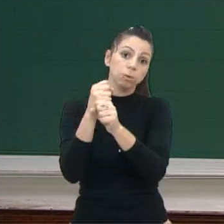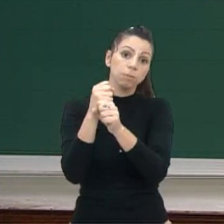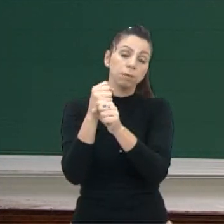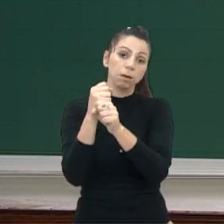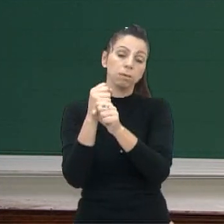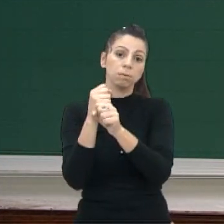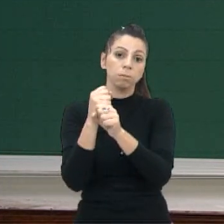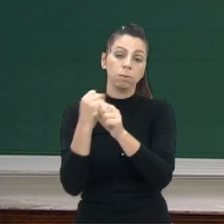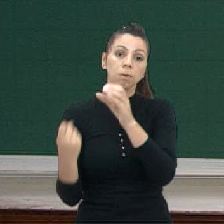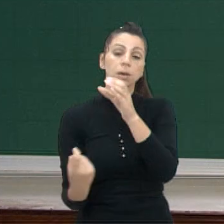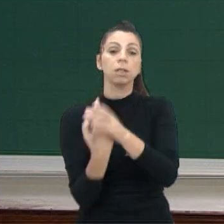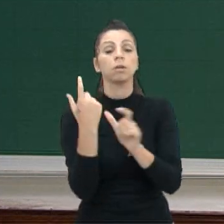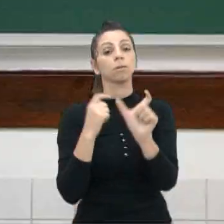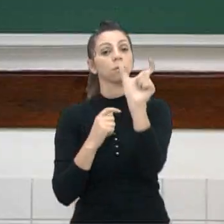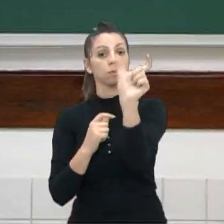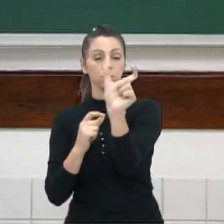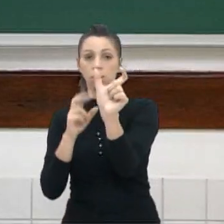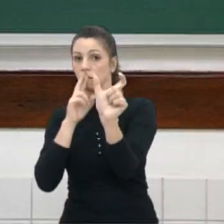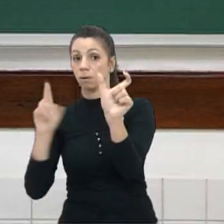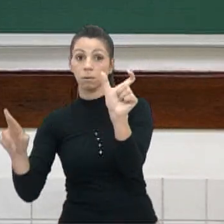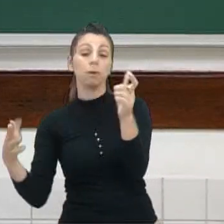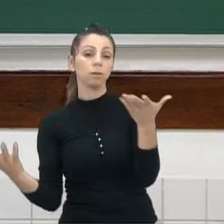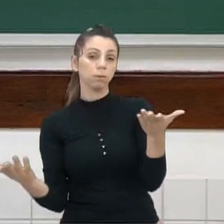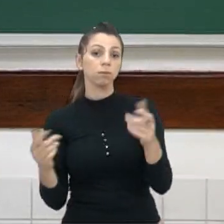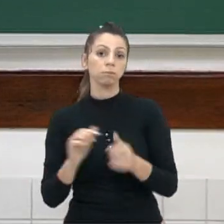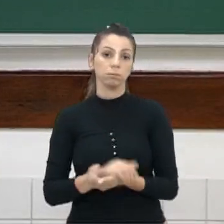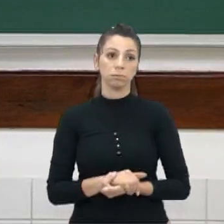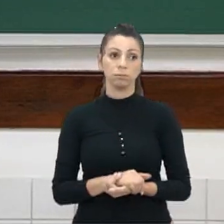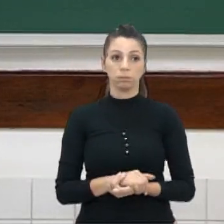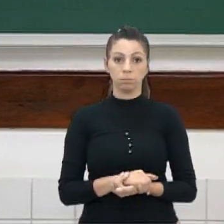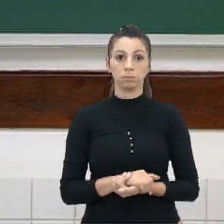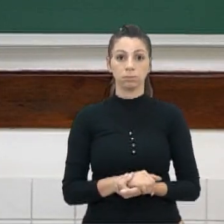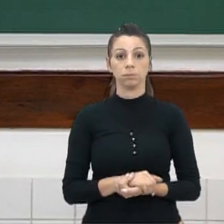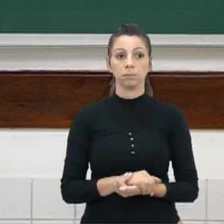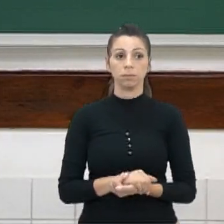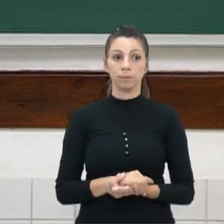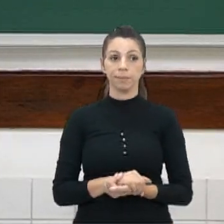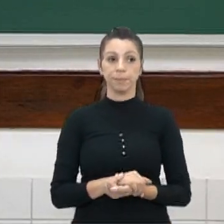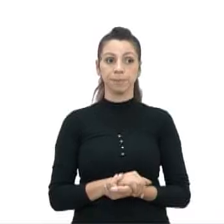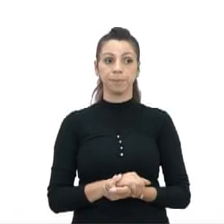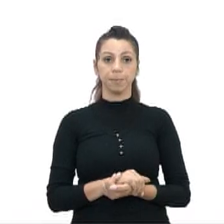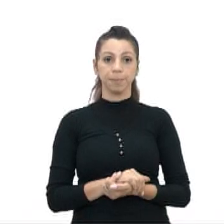único monômio como resultado, certo? Então vamos conferir essas respostas, olha só.